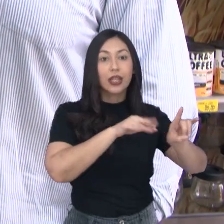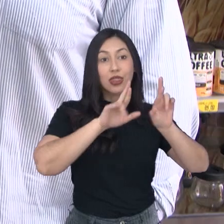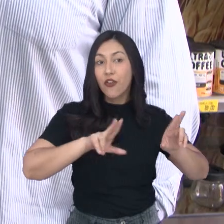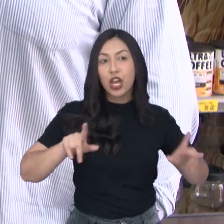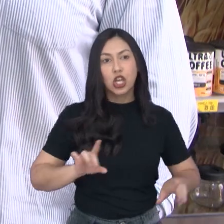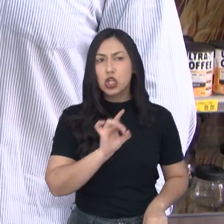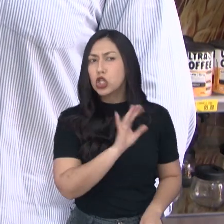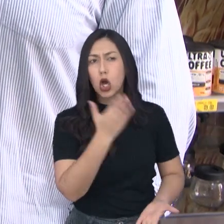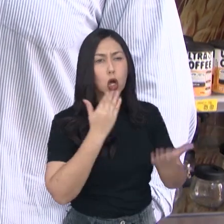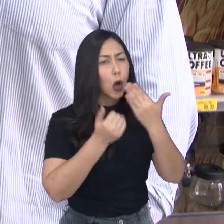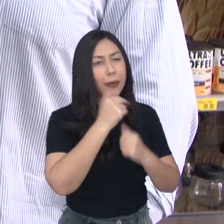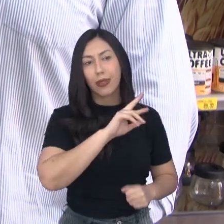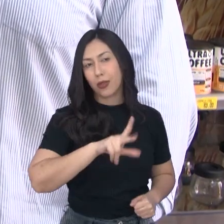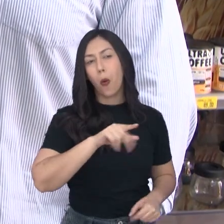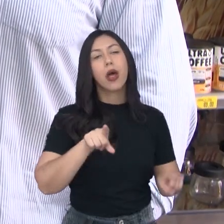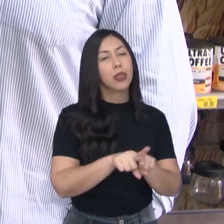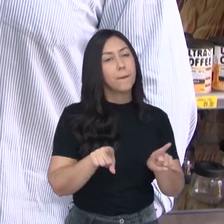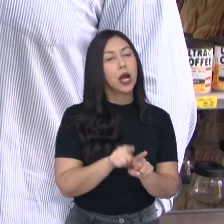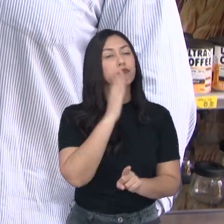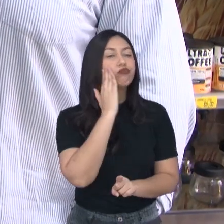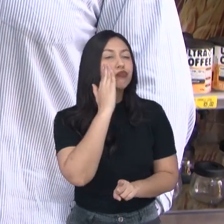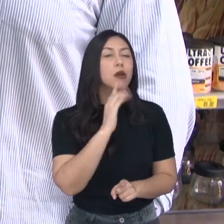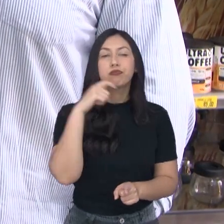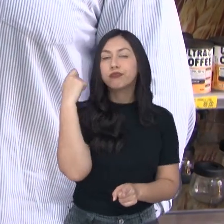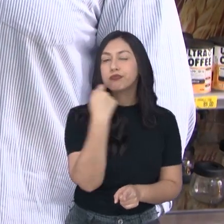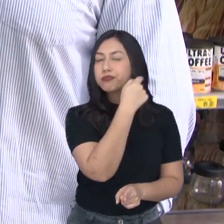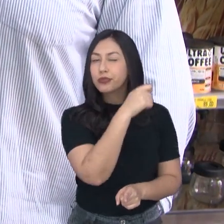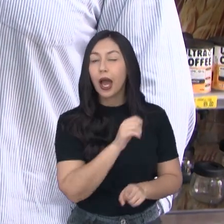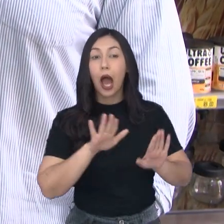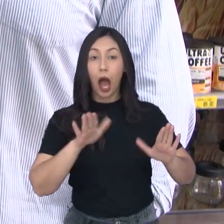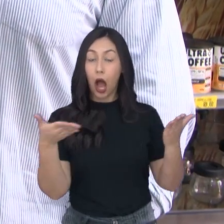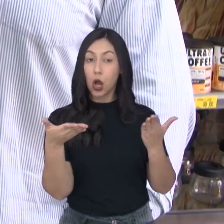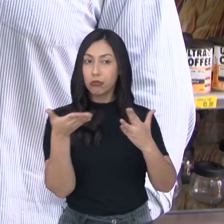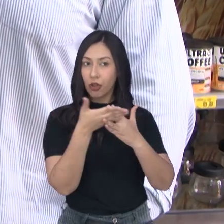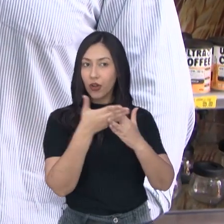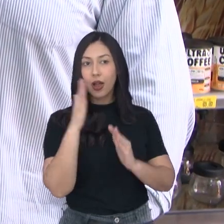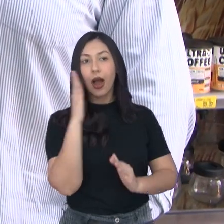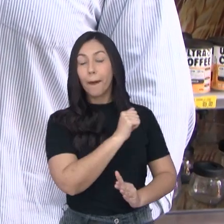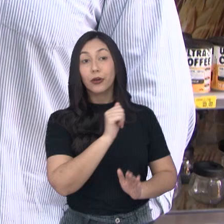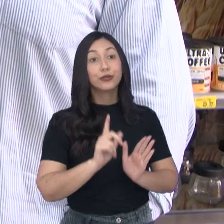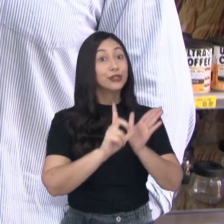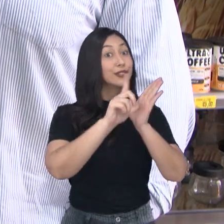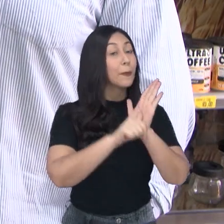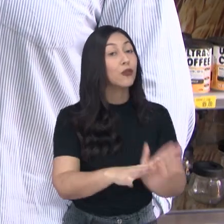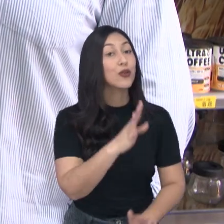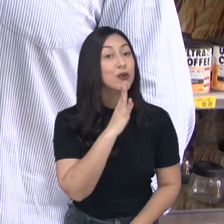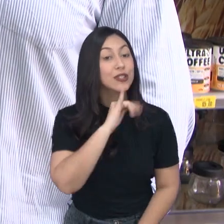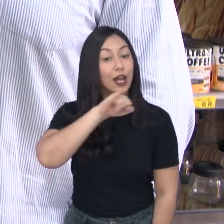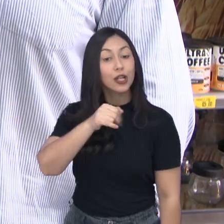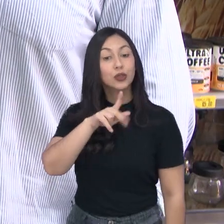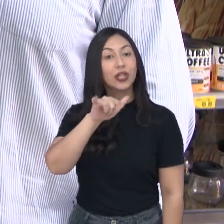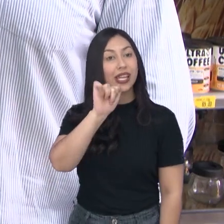na alimentação, né, e esse mundo é muito extenso. Eu vou fazer o seguinte, vou chamar um intervalo rapidinho, e eu vou conhecer daqui a pouquinho a